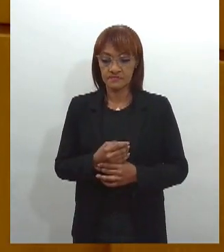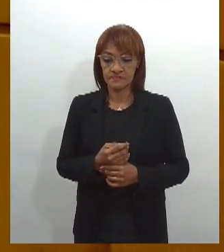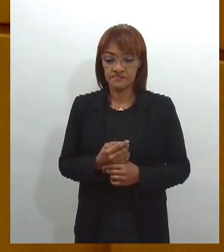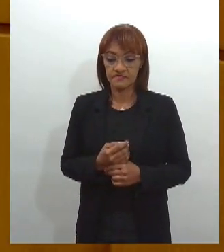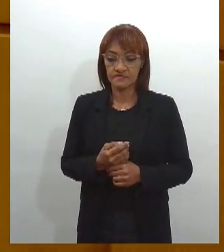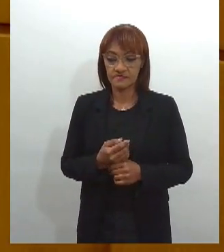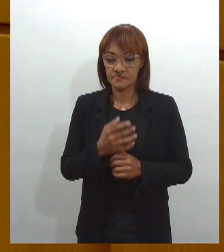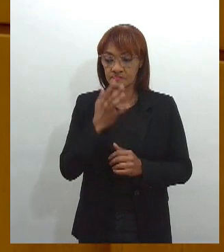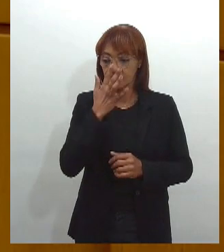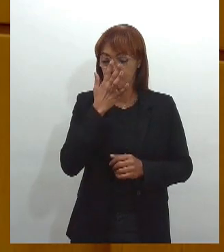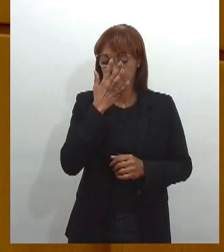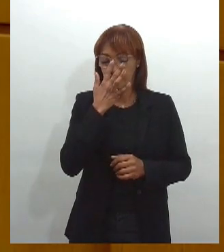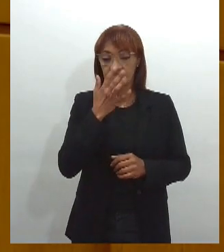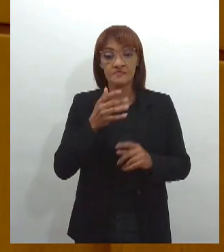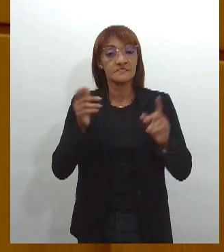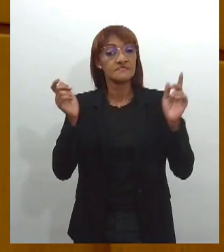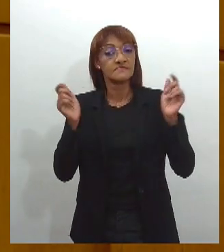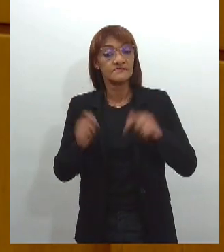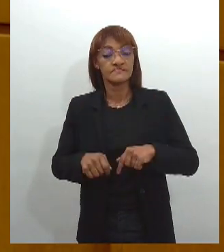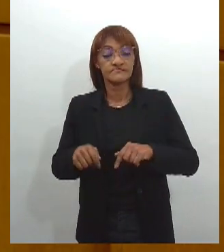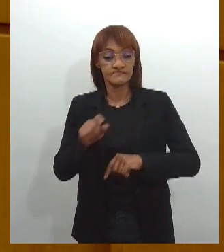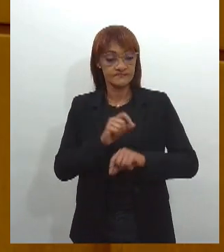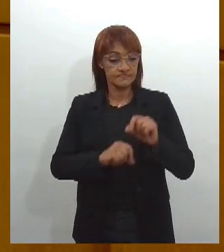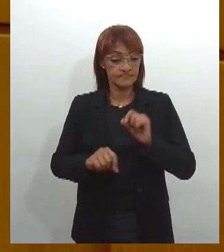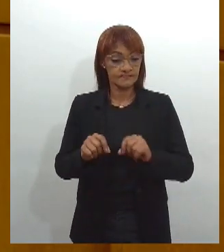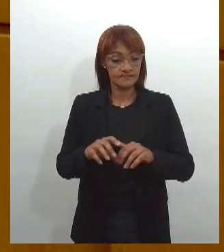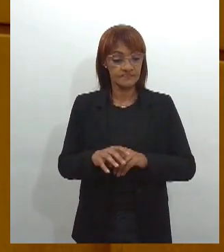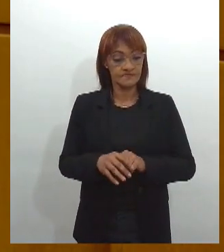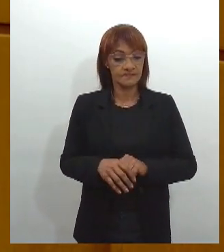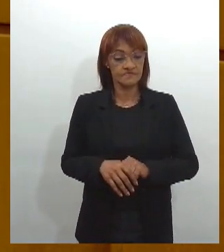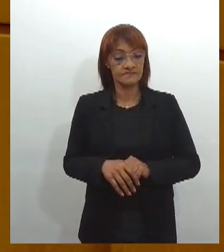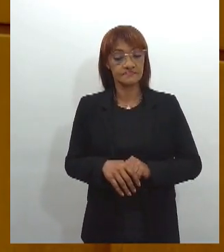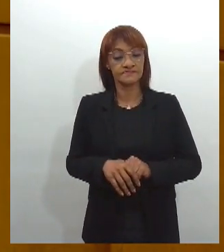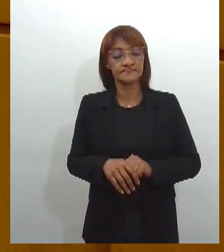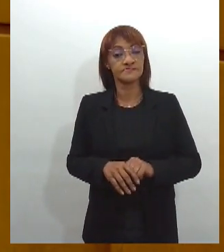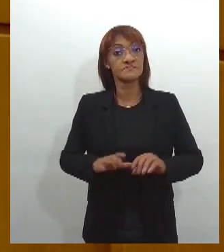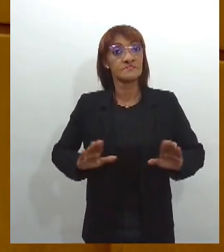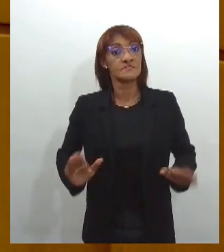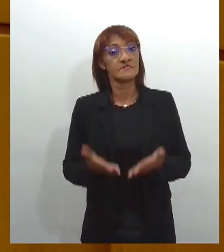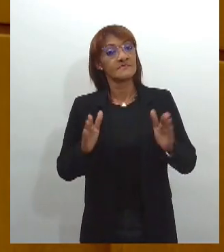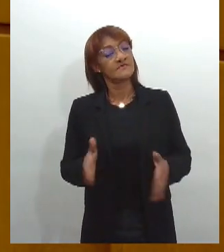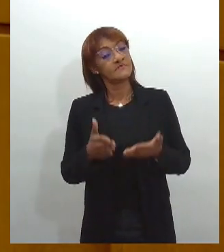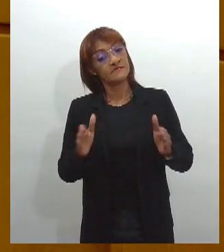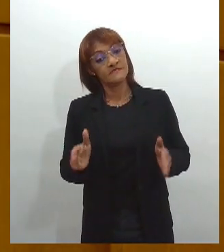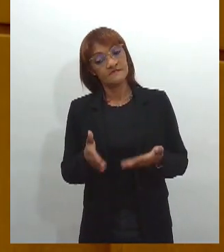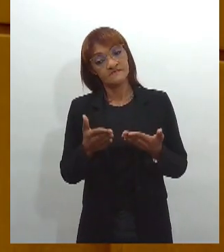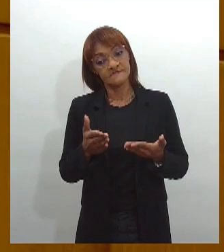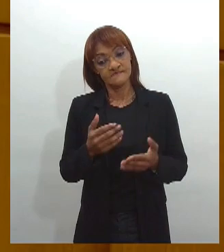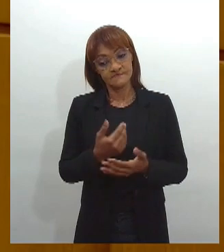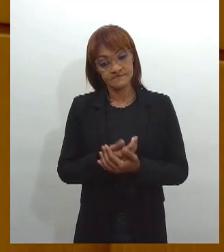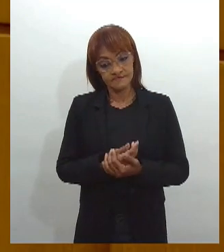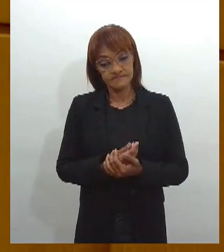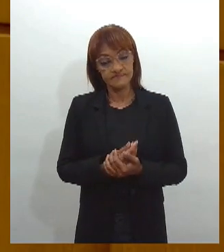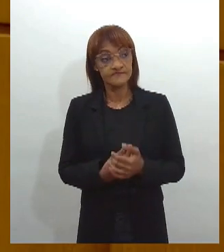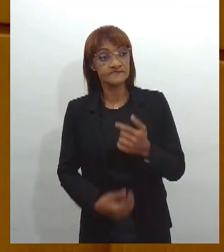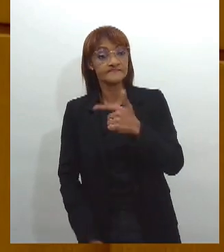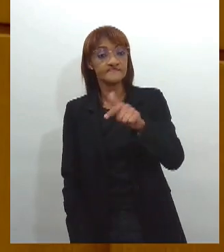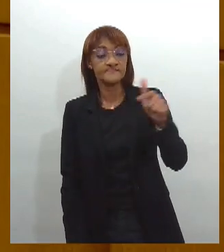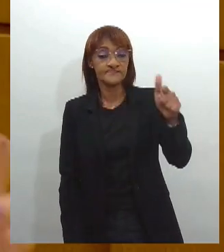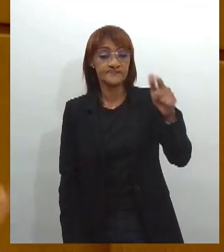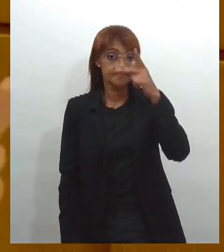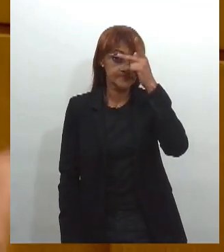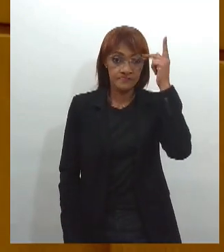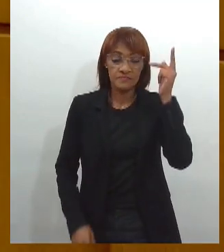teve possa servir de motivação e inspiração para que outras pessoas trans não